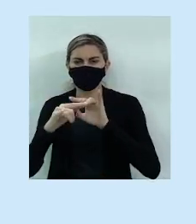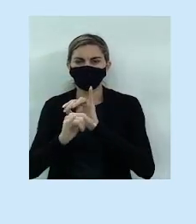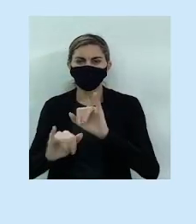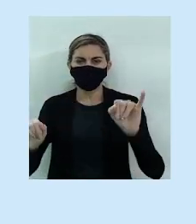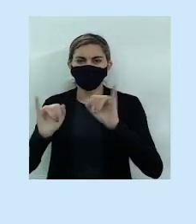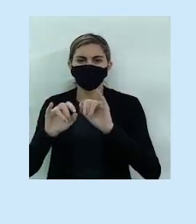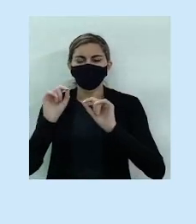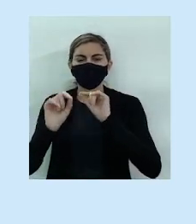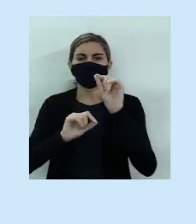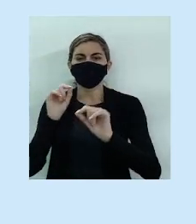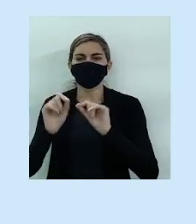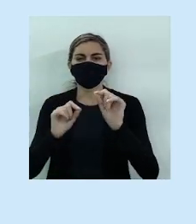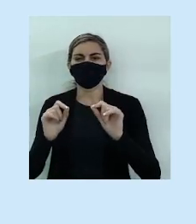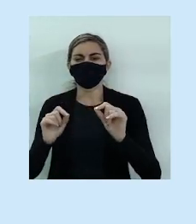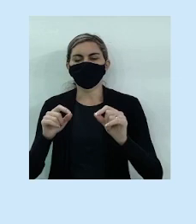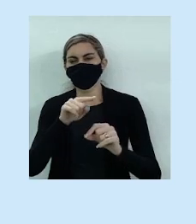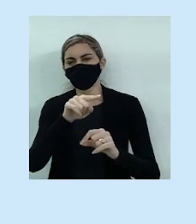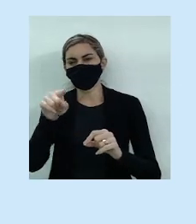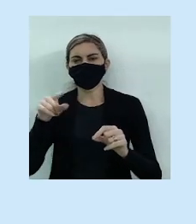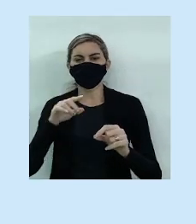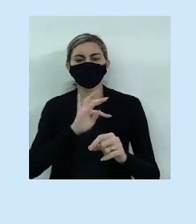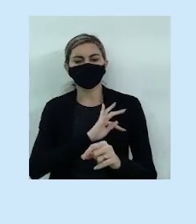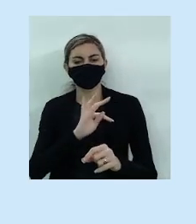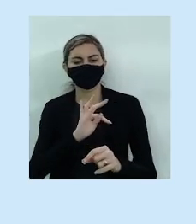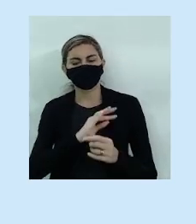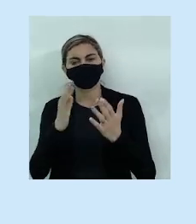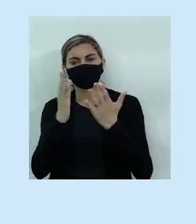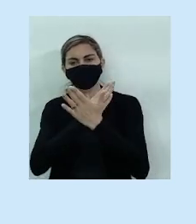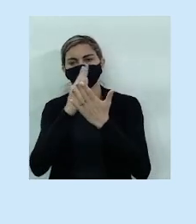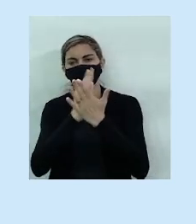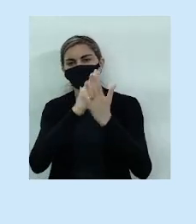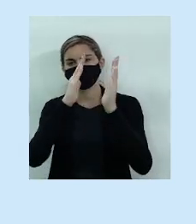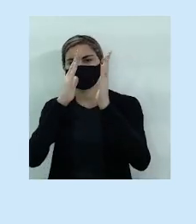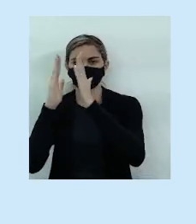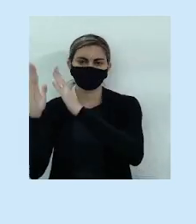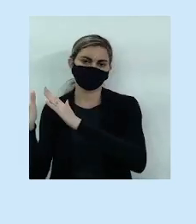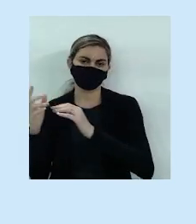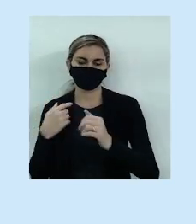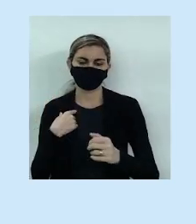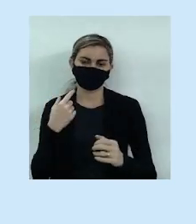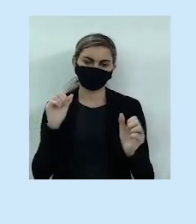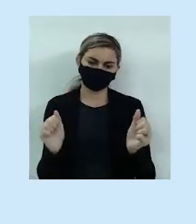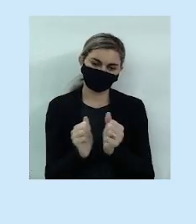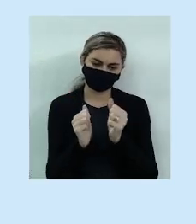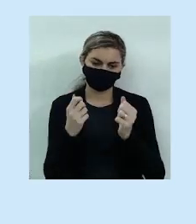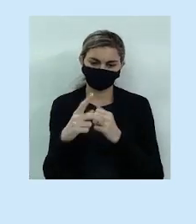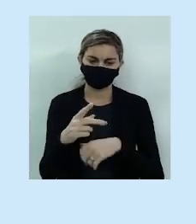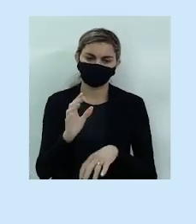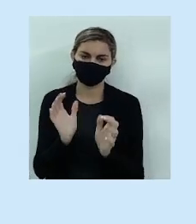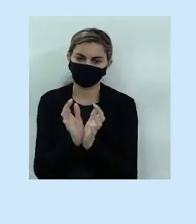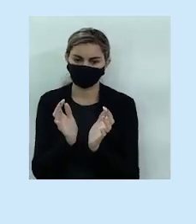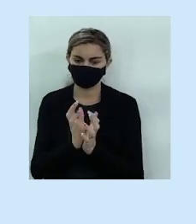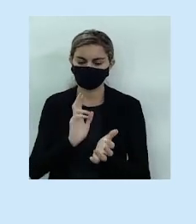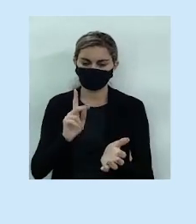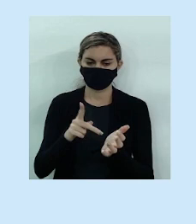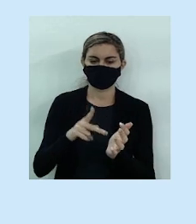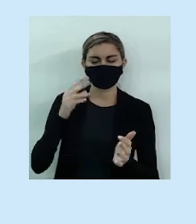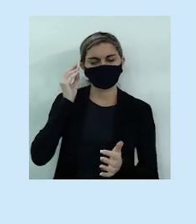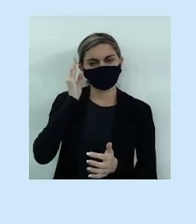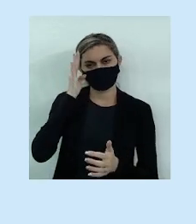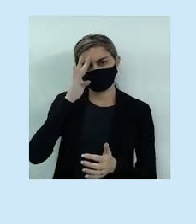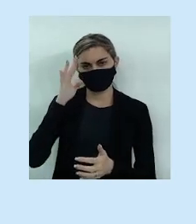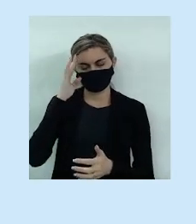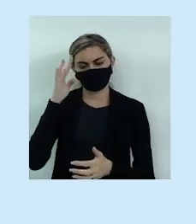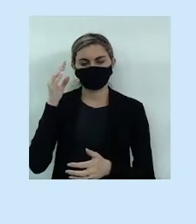informação. Então, o que seria isso? Você, como técnico em biblioteconomia, vai lidar junto com a sua equipe, realmente vai tentar